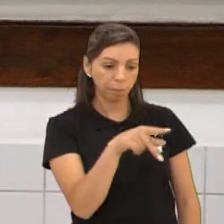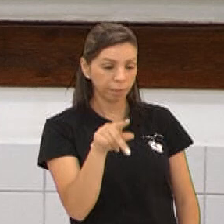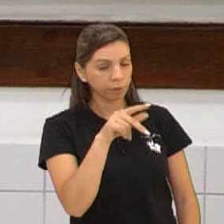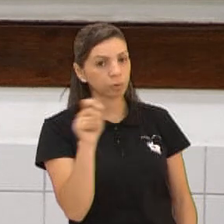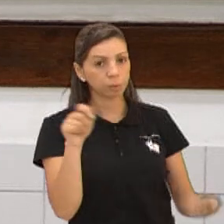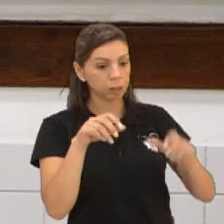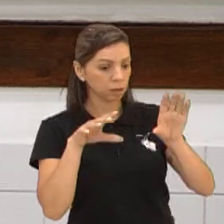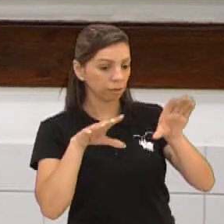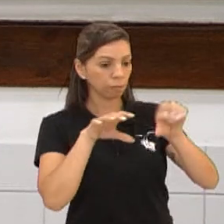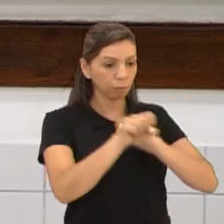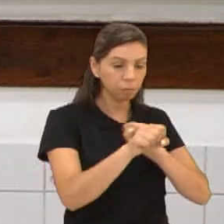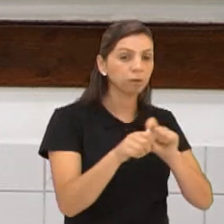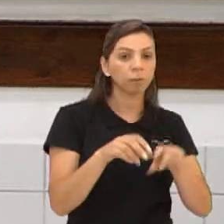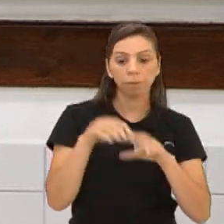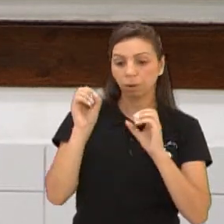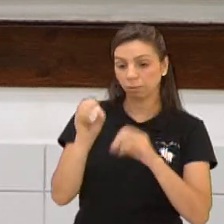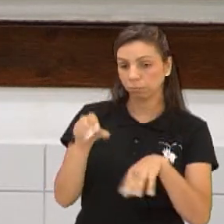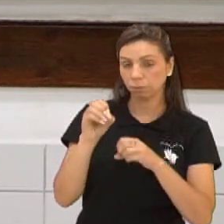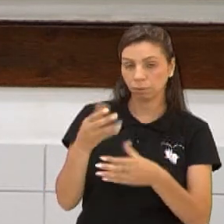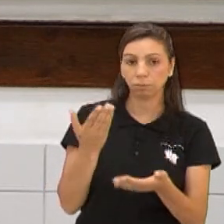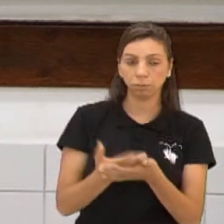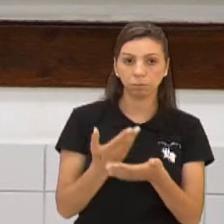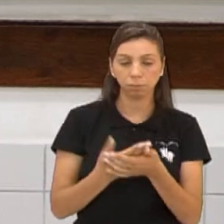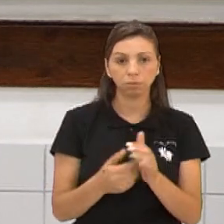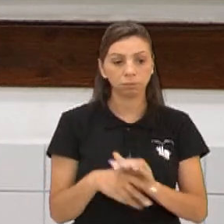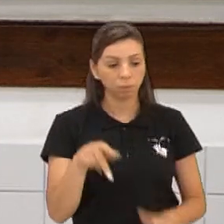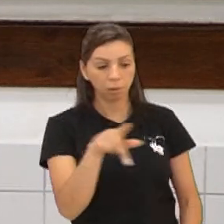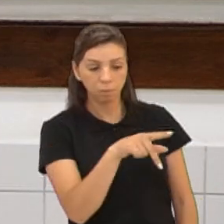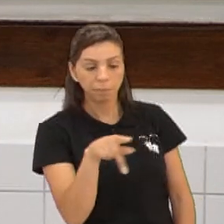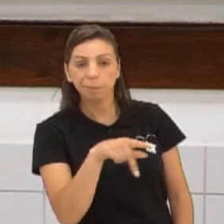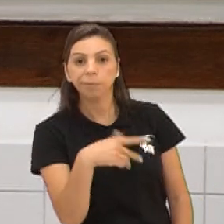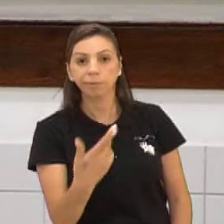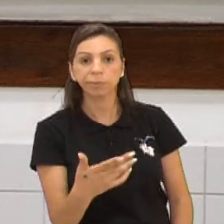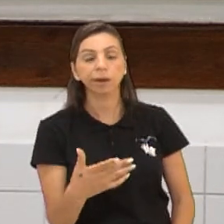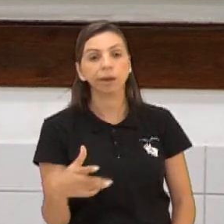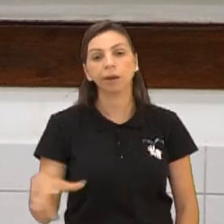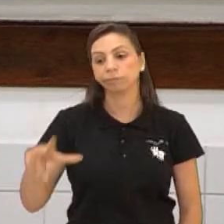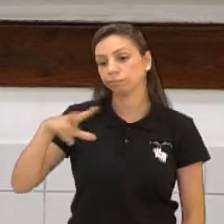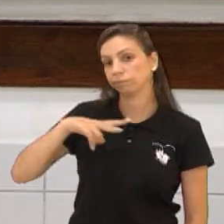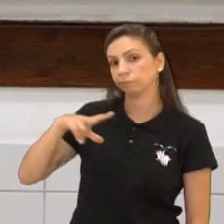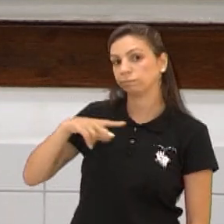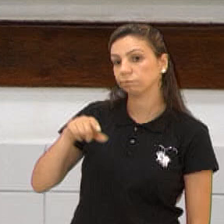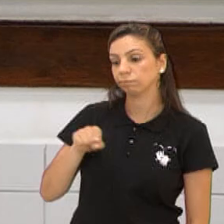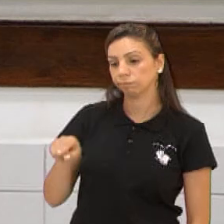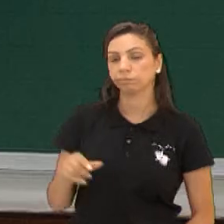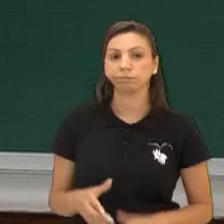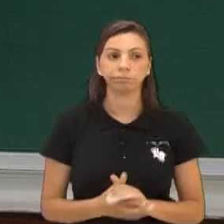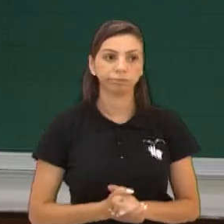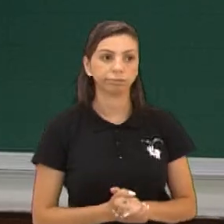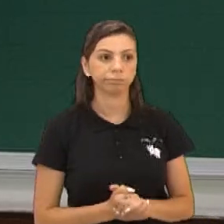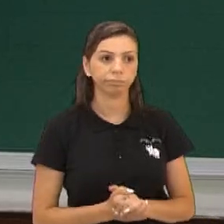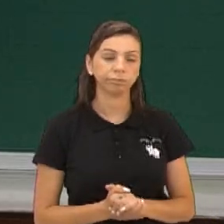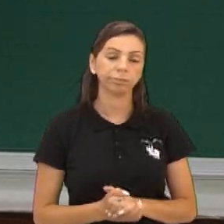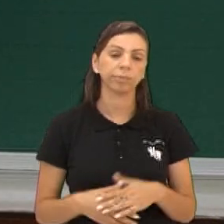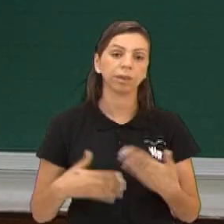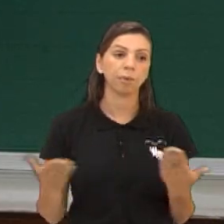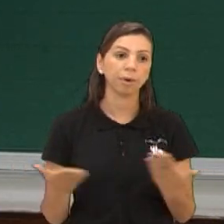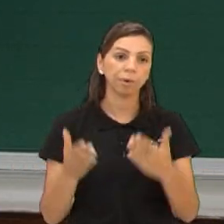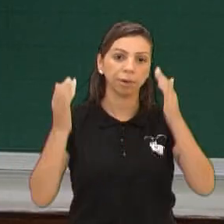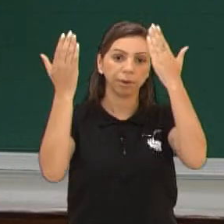ser graduados para ministrar suas aulas então quando eu pego um professor ele tá lá no caso particular e nós temos a